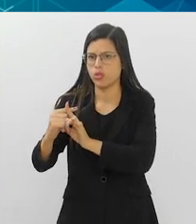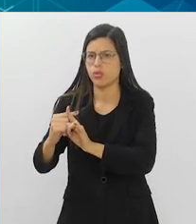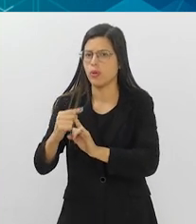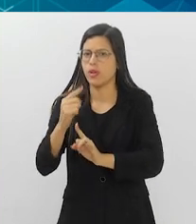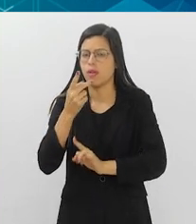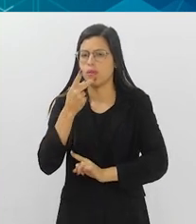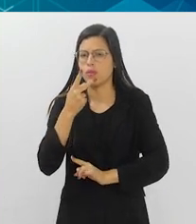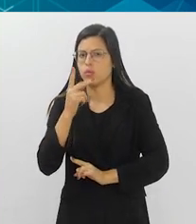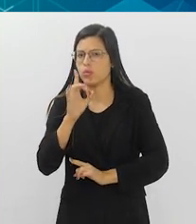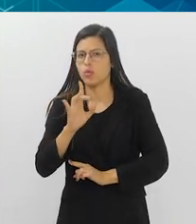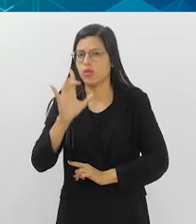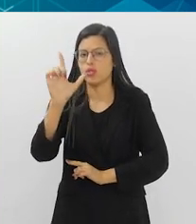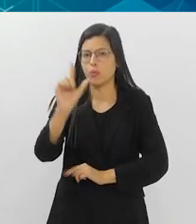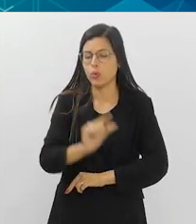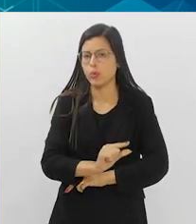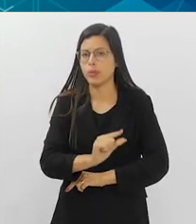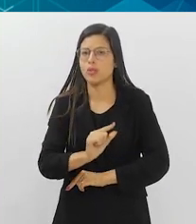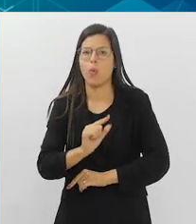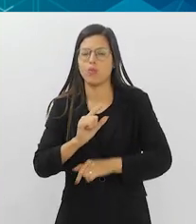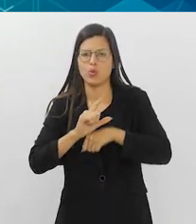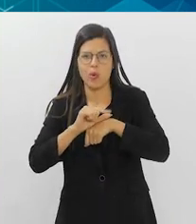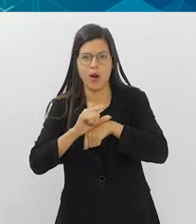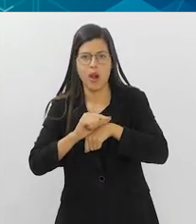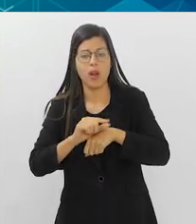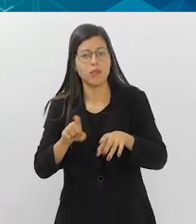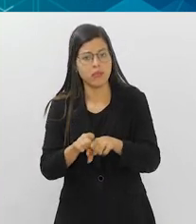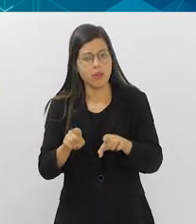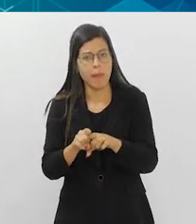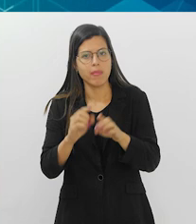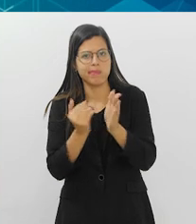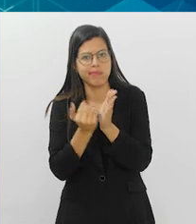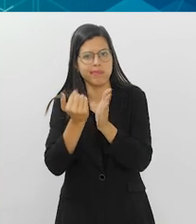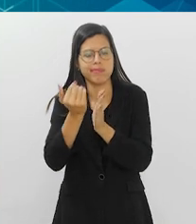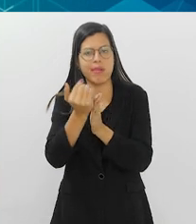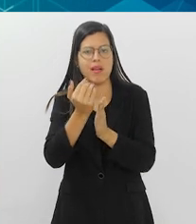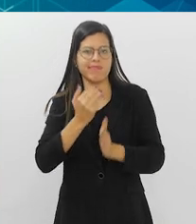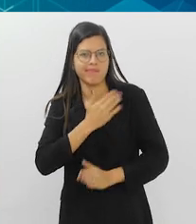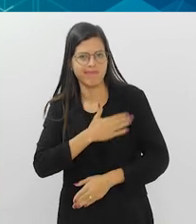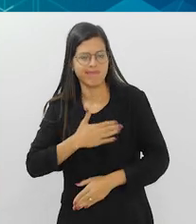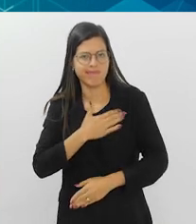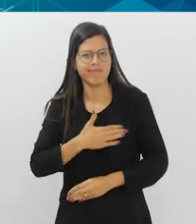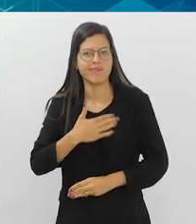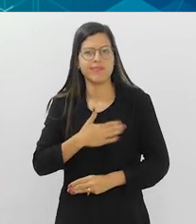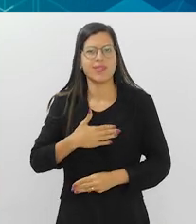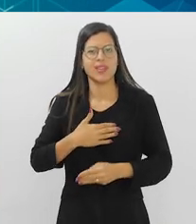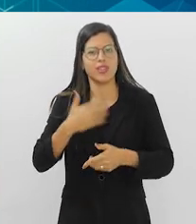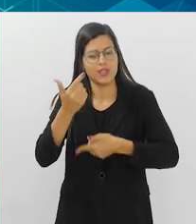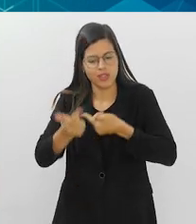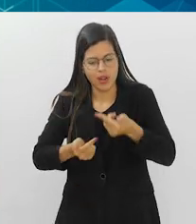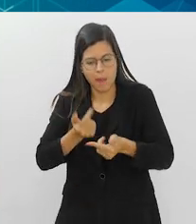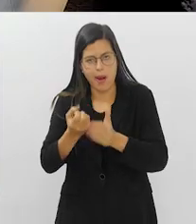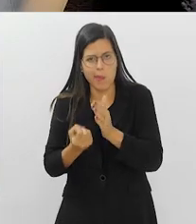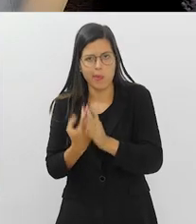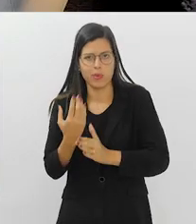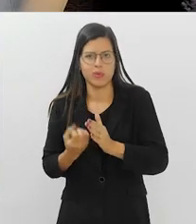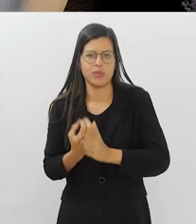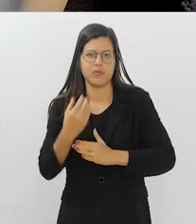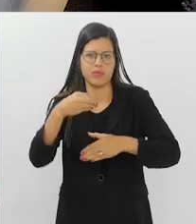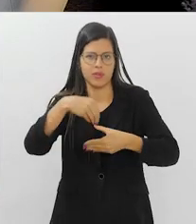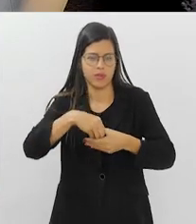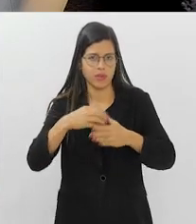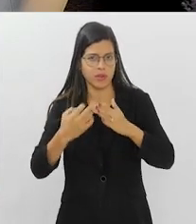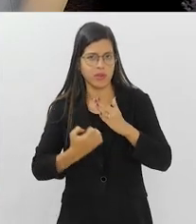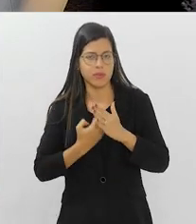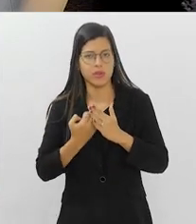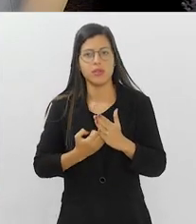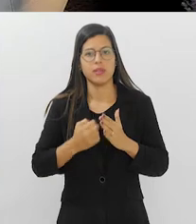horária, a gente está continuando falando de um aumento de bem-estar e de um aumento de produtividade nas empresas também. Então, a gente espera que, quando a gente testa